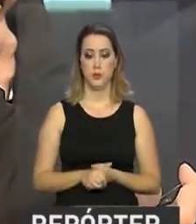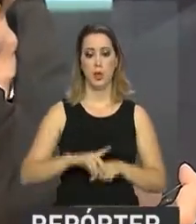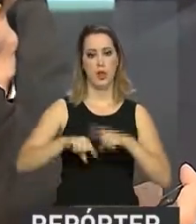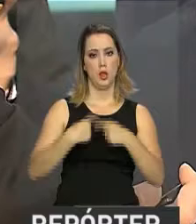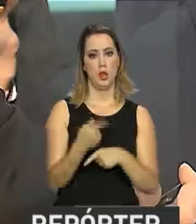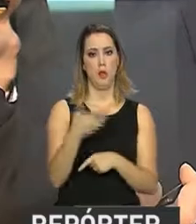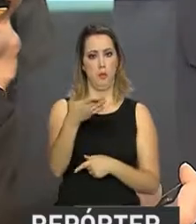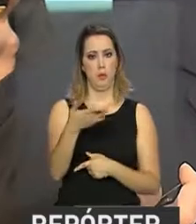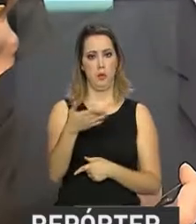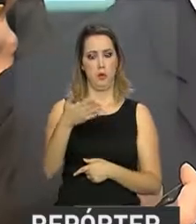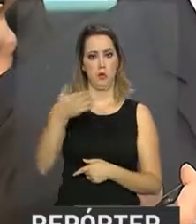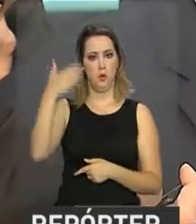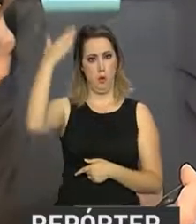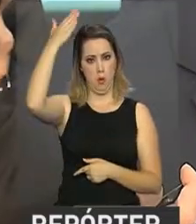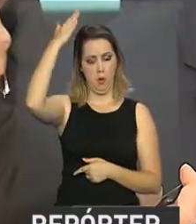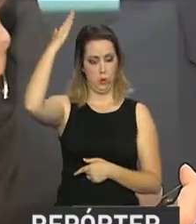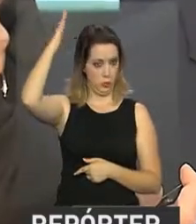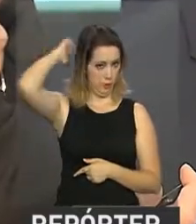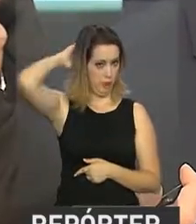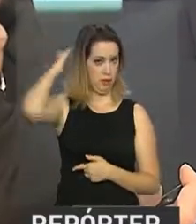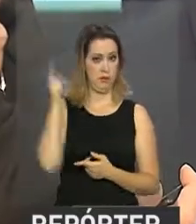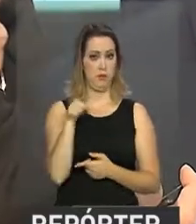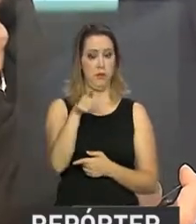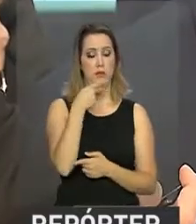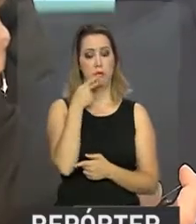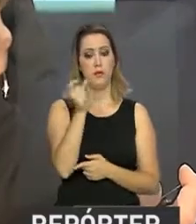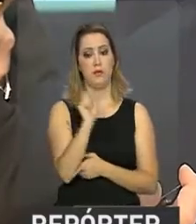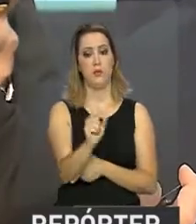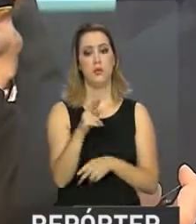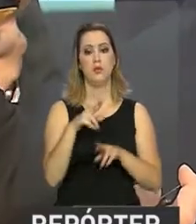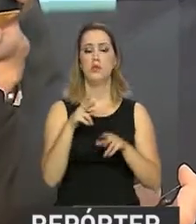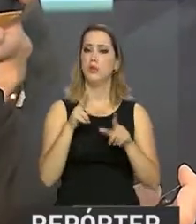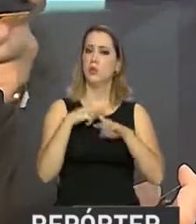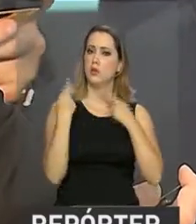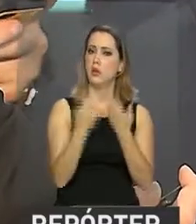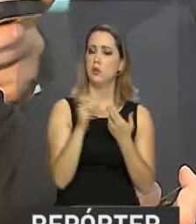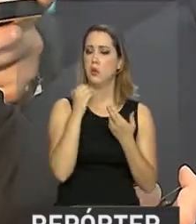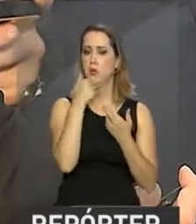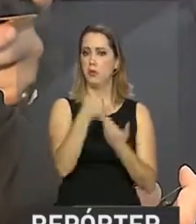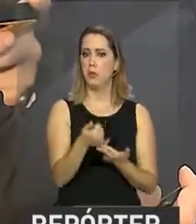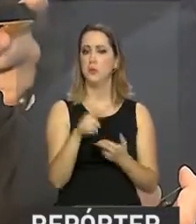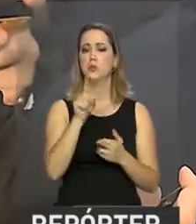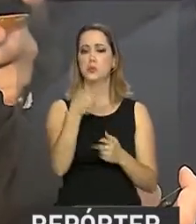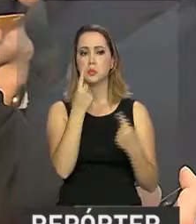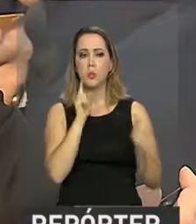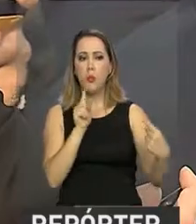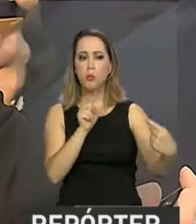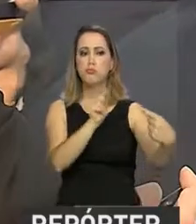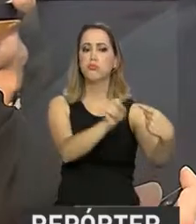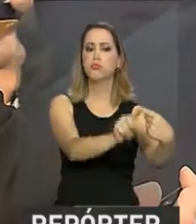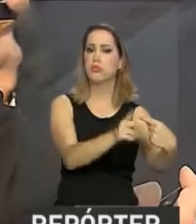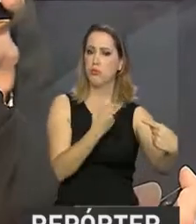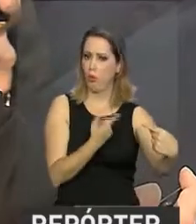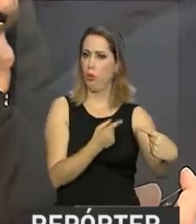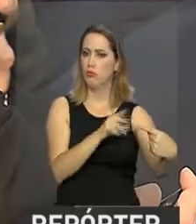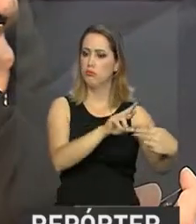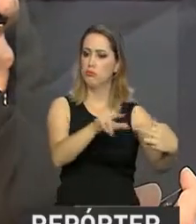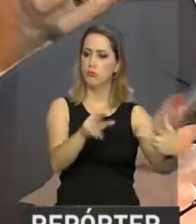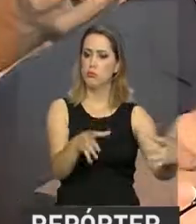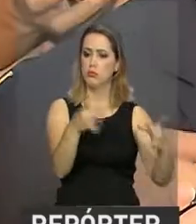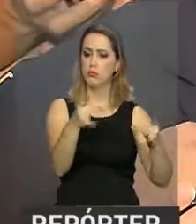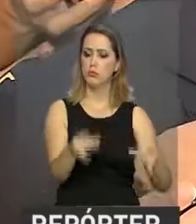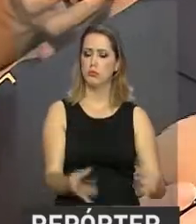foi produtiva. Simão Jatene afirmou que tanto o governo federal quanto os estados chegaram a uma visão comum sobre alguns